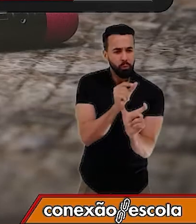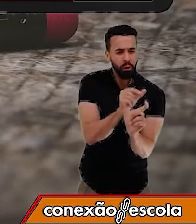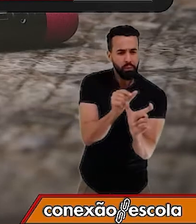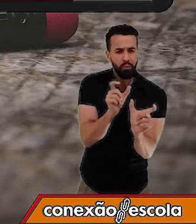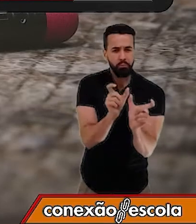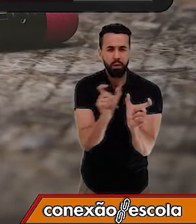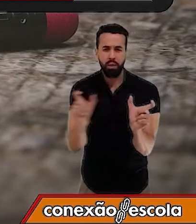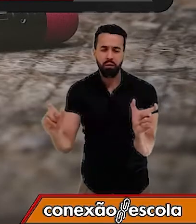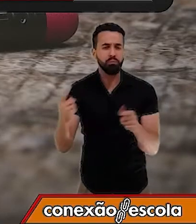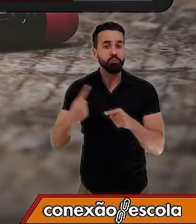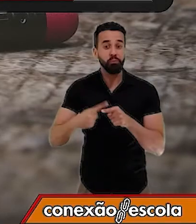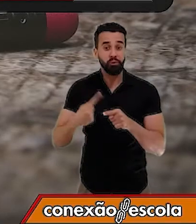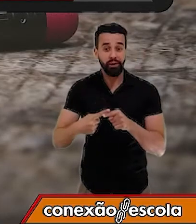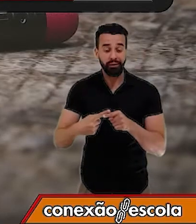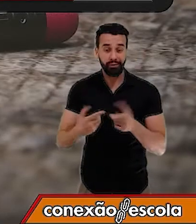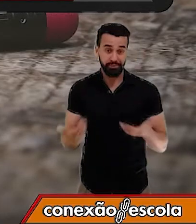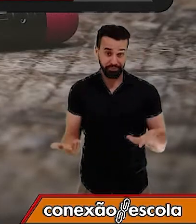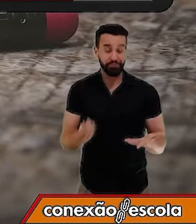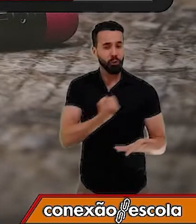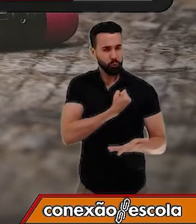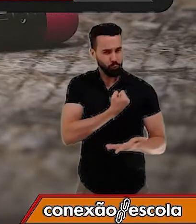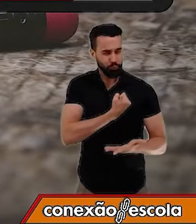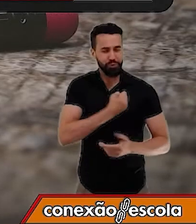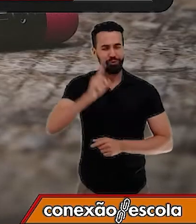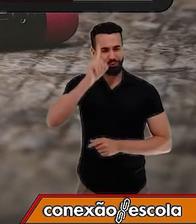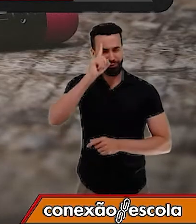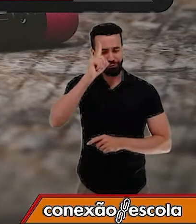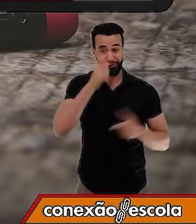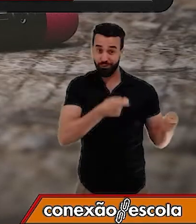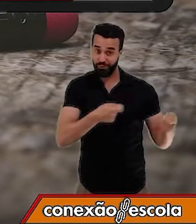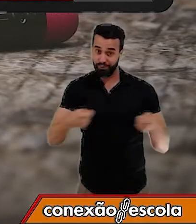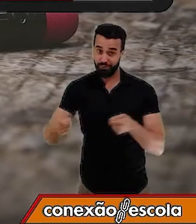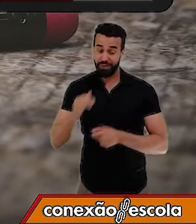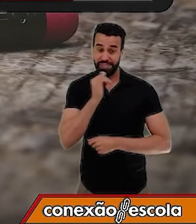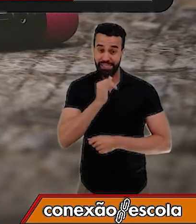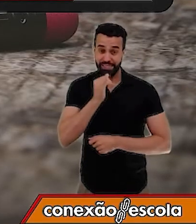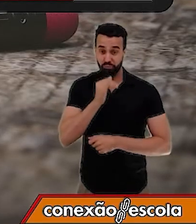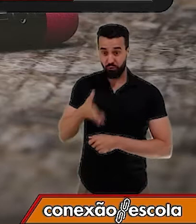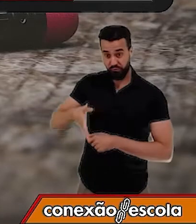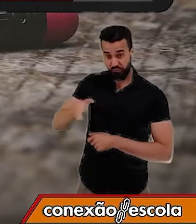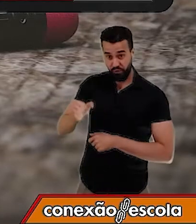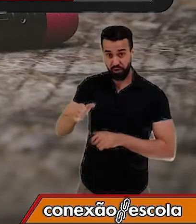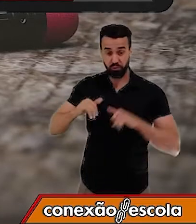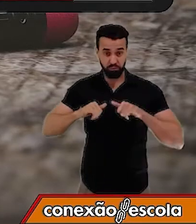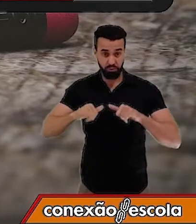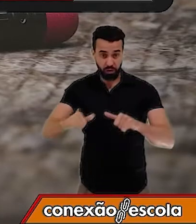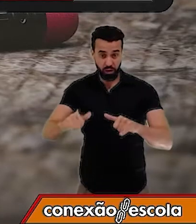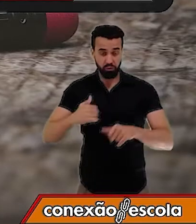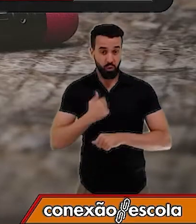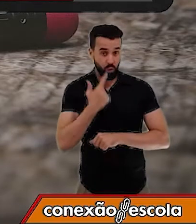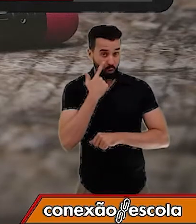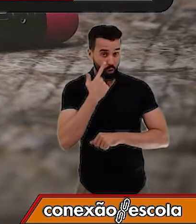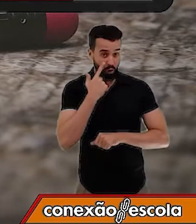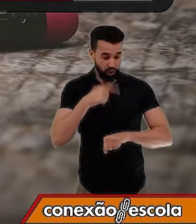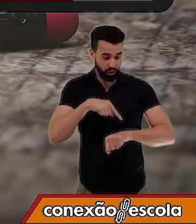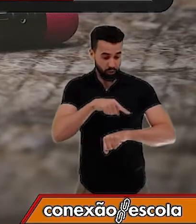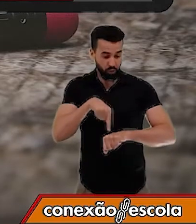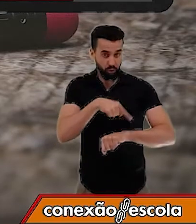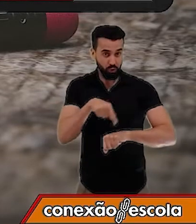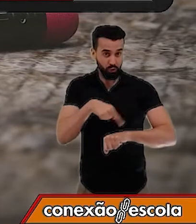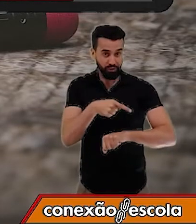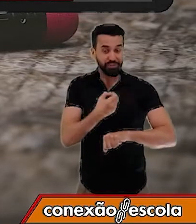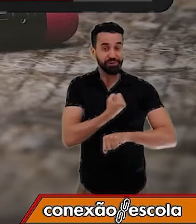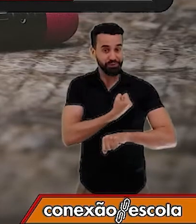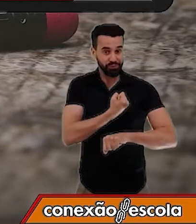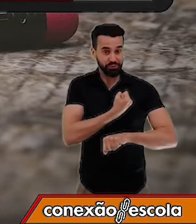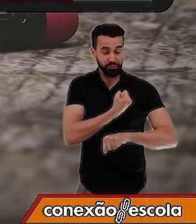utilizamos sempre, todos os dias. Por exemplo, quando vamos ao supermercado, quando olhamos as horas, quando falamos